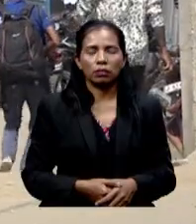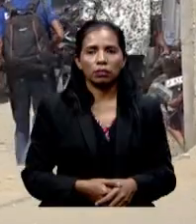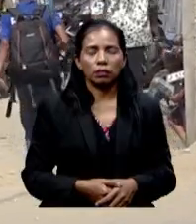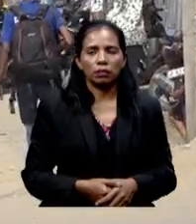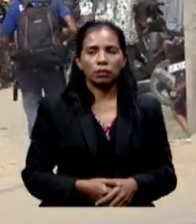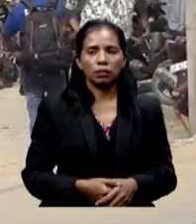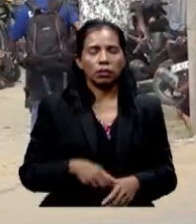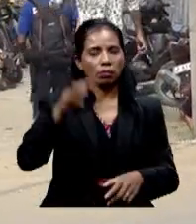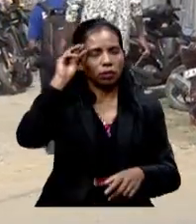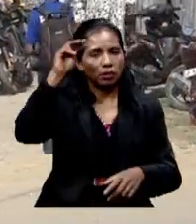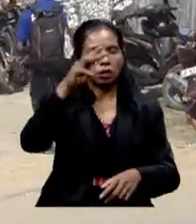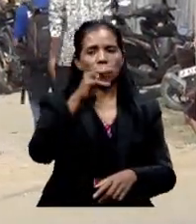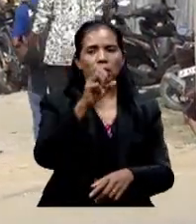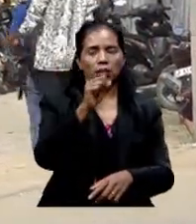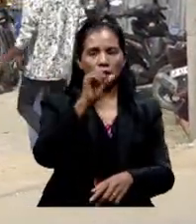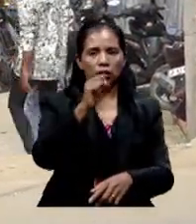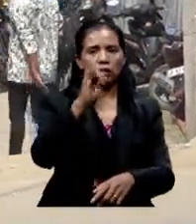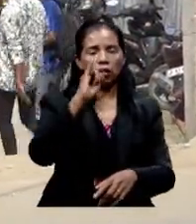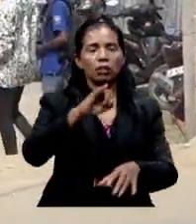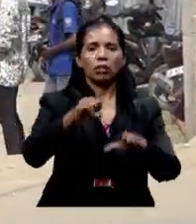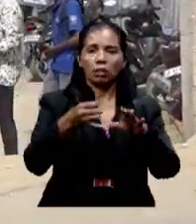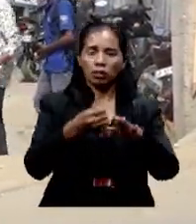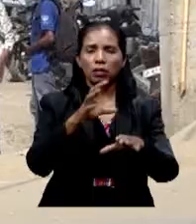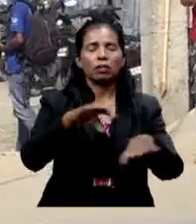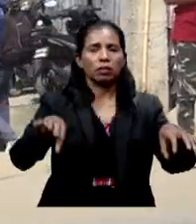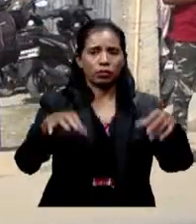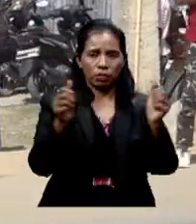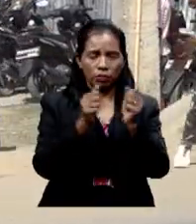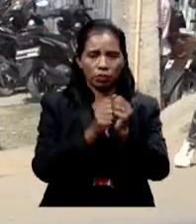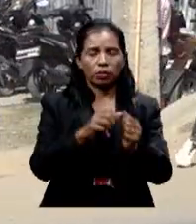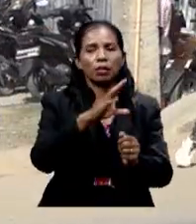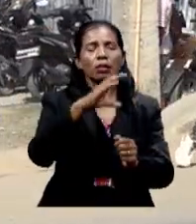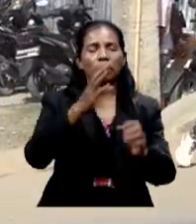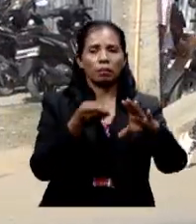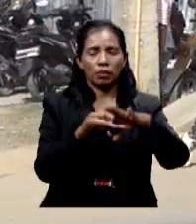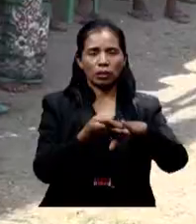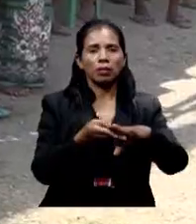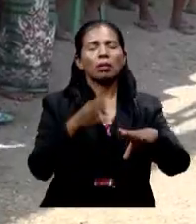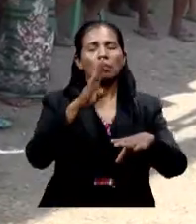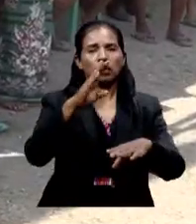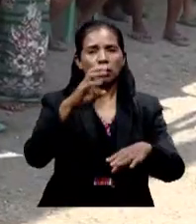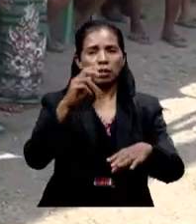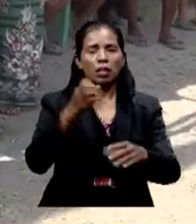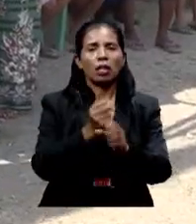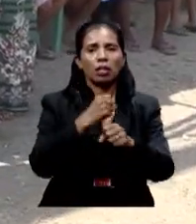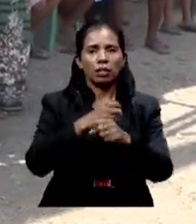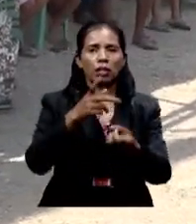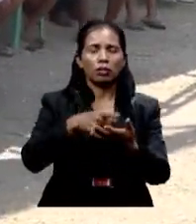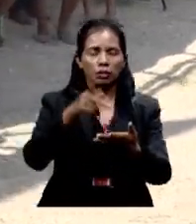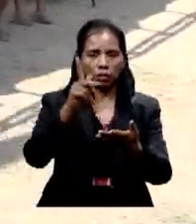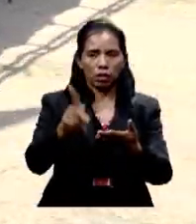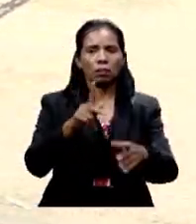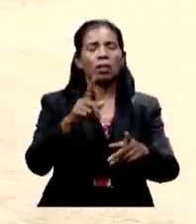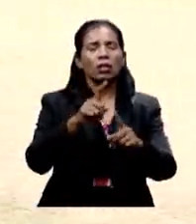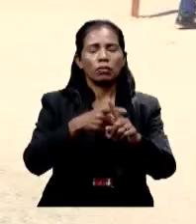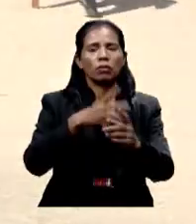Durante o Ministério de Solidariedade Social e Inclusão, Serviço a Mútuo com a BNCTL, o pagamento de subsídio para idosos Sira, para